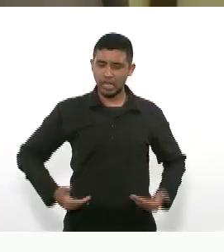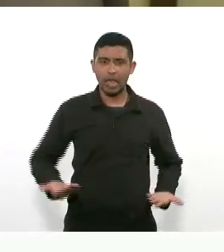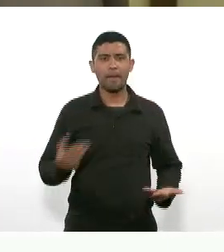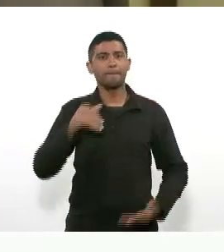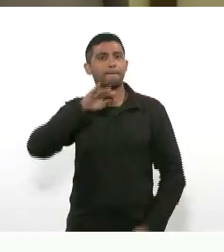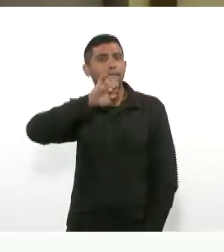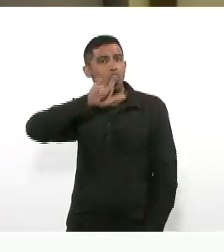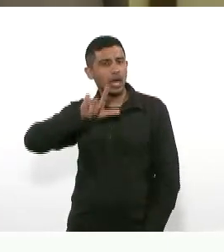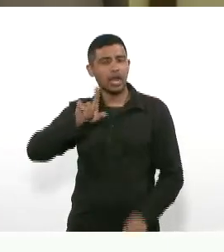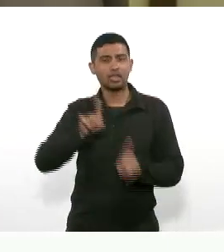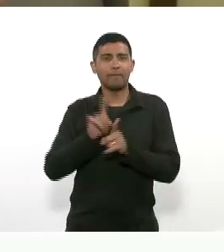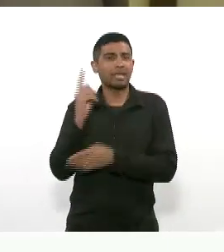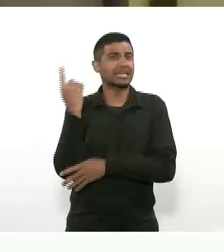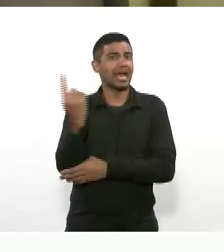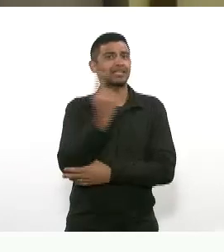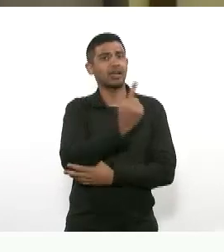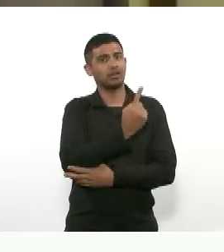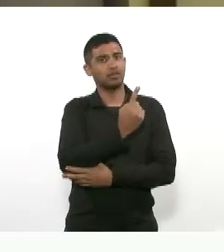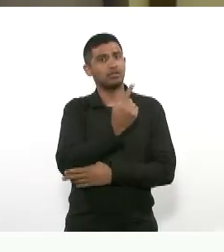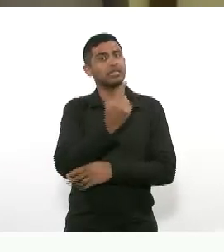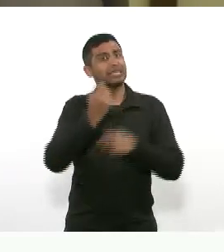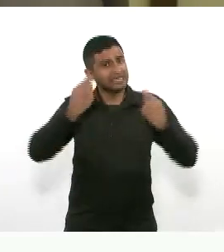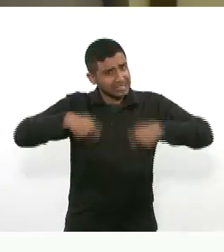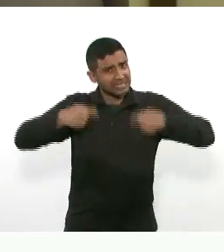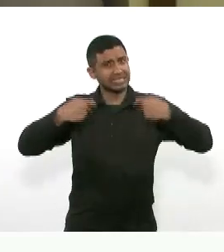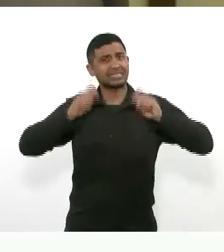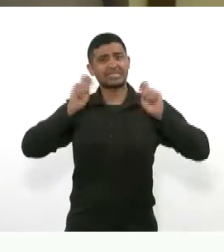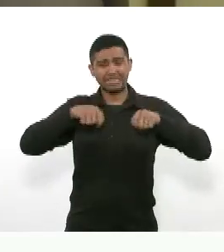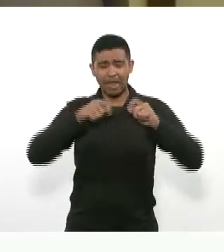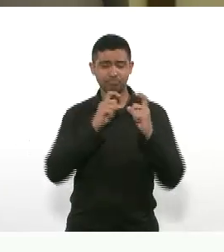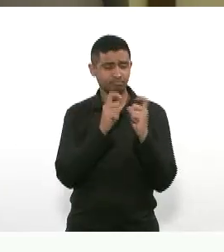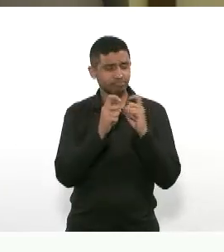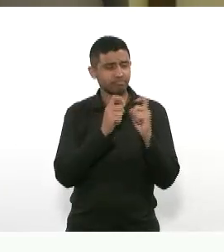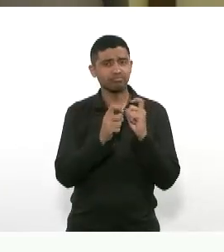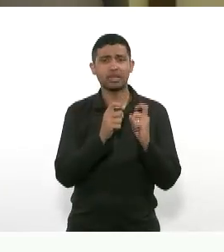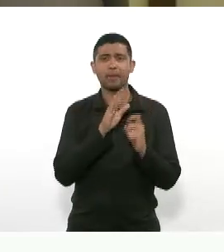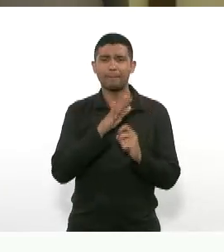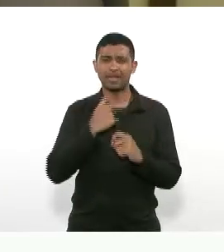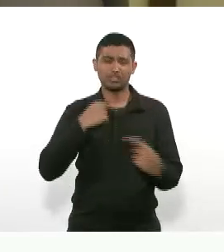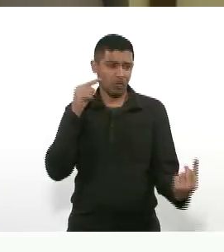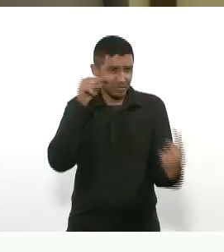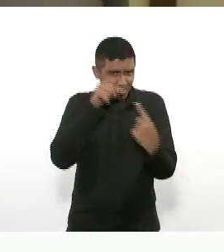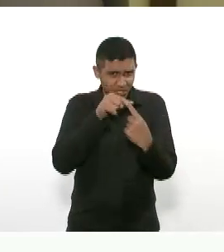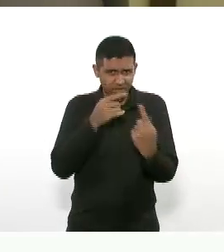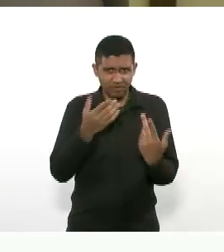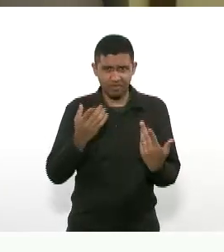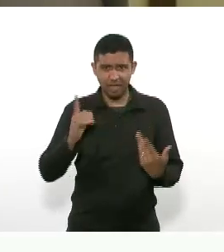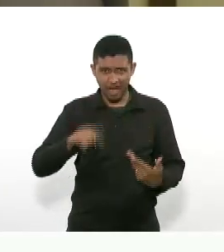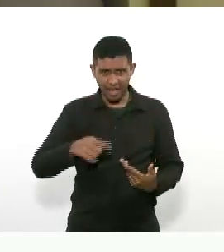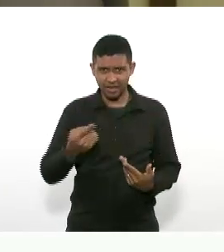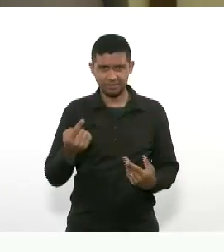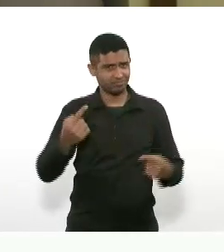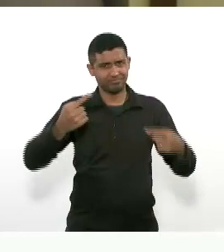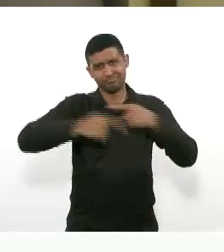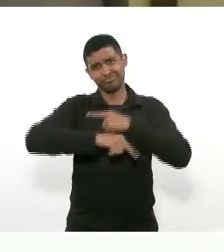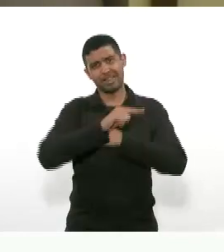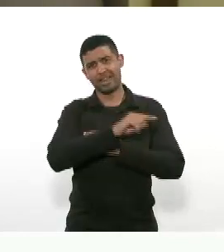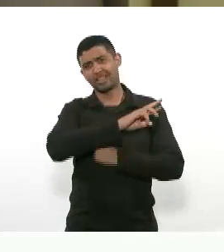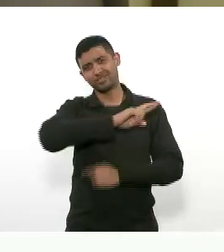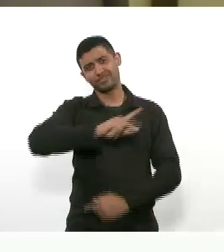seus integrantes. Isso até pode ser tratado lá no FISED também, mas não é o objetivo primeiro. Lá o objetivo primeiro é